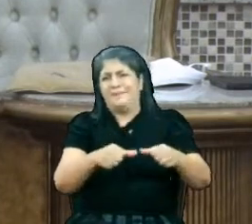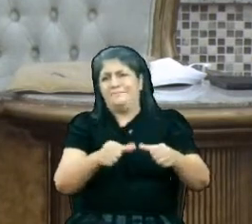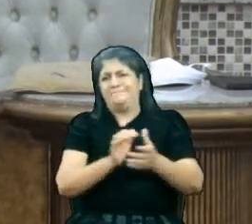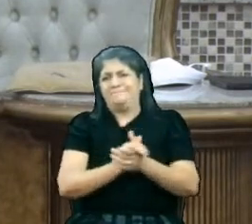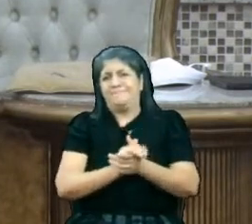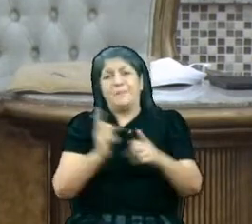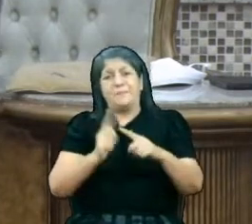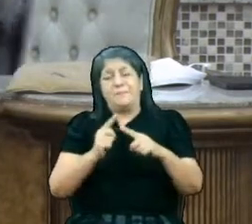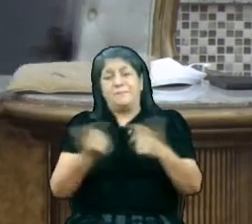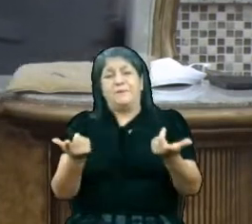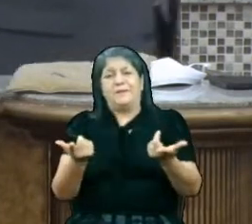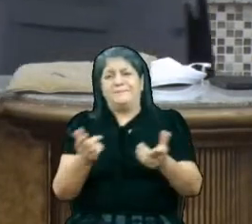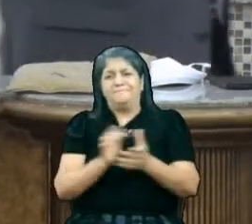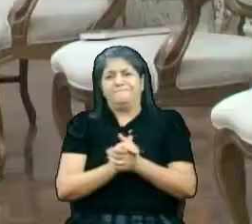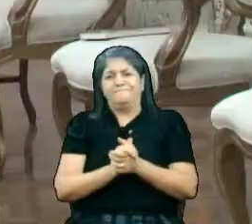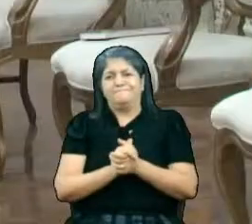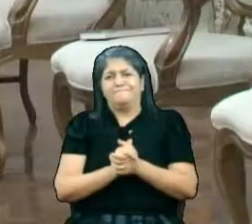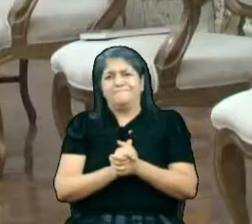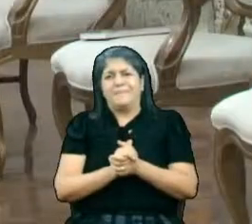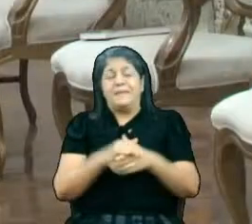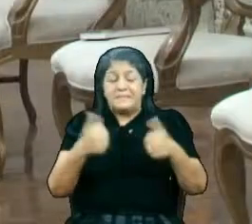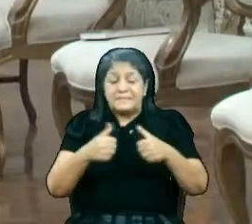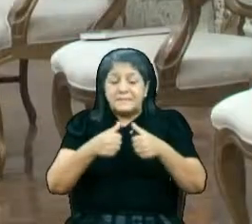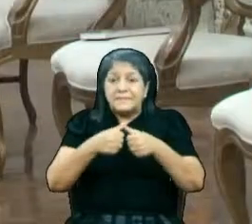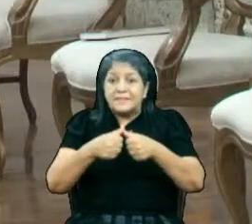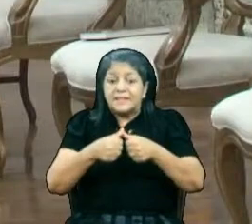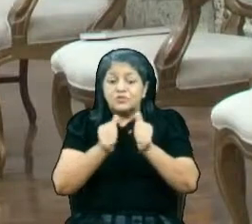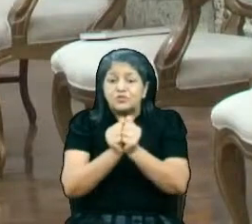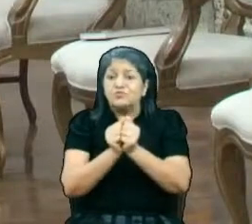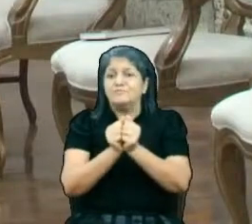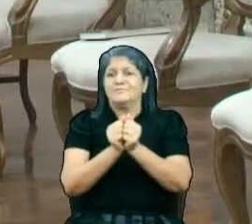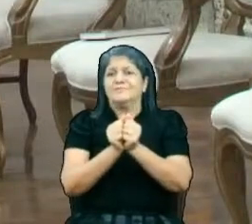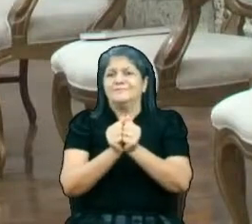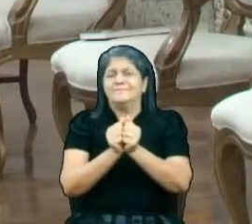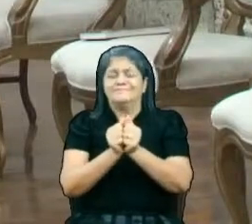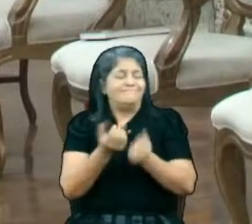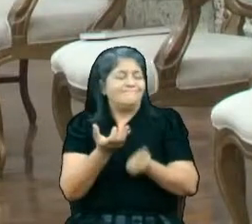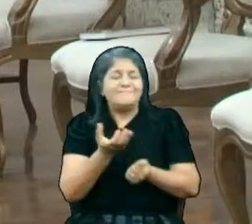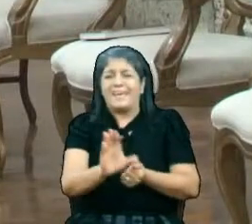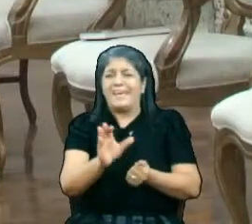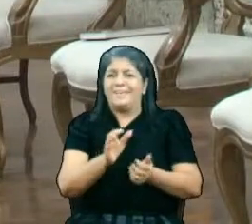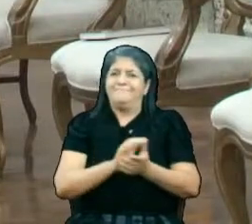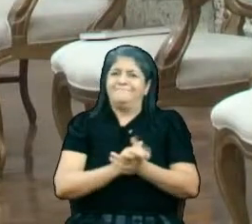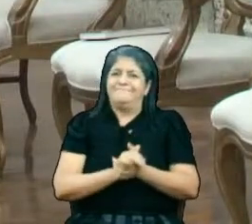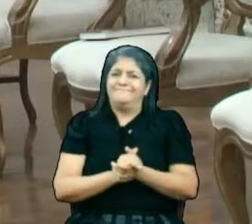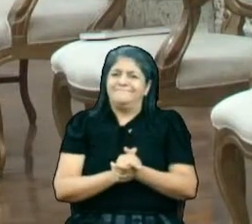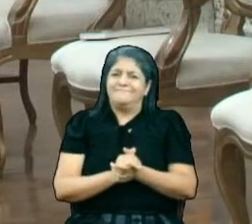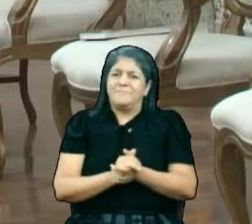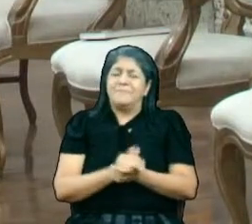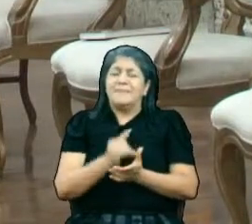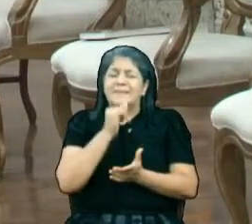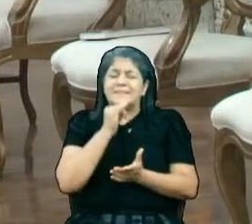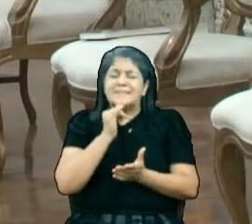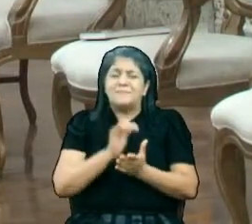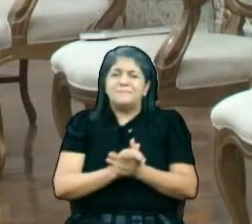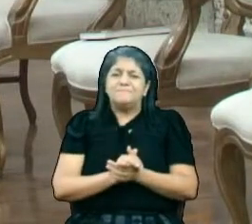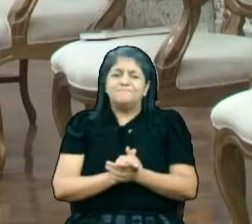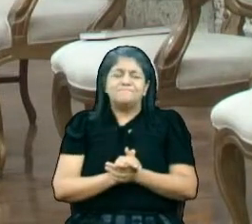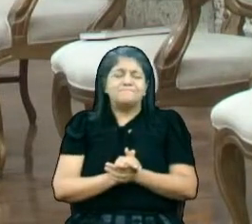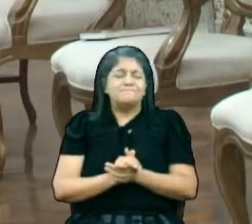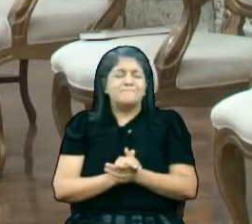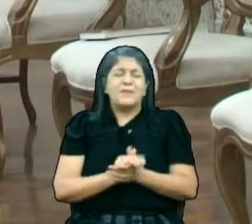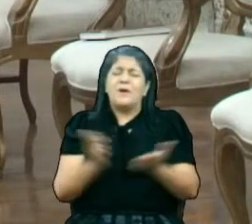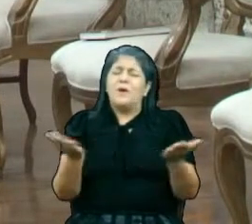e visitaram aquele tempo que foi palco de um grande Avivamento a linha é de burgo eu vi o que o Pastor